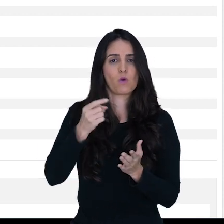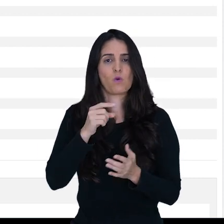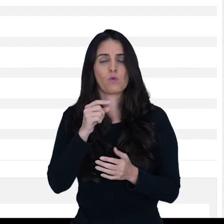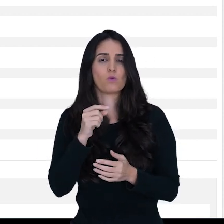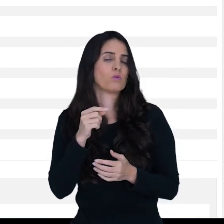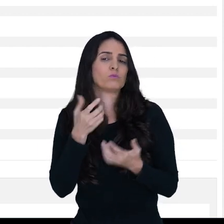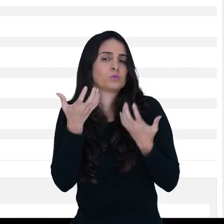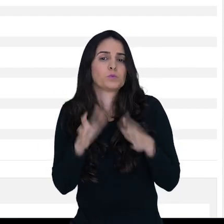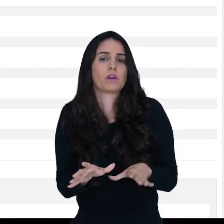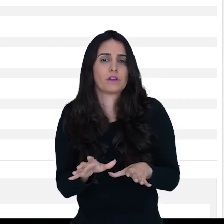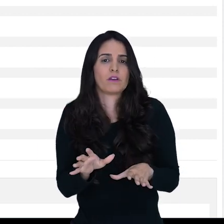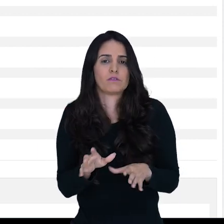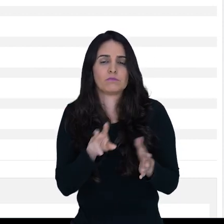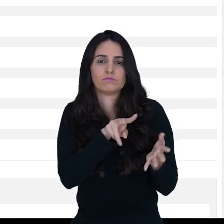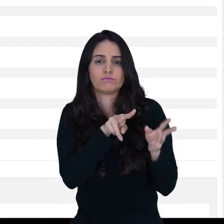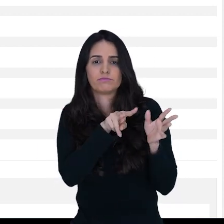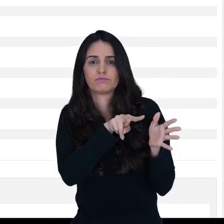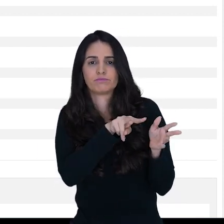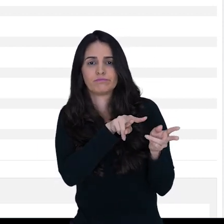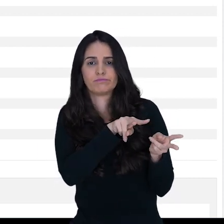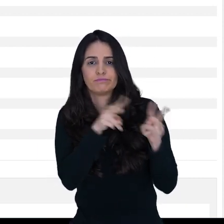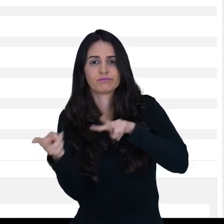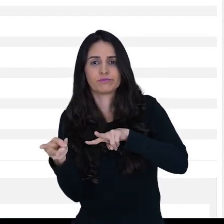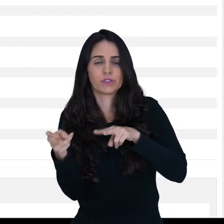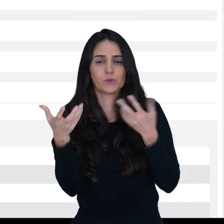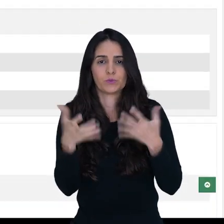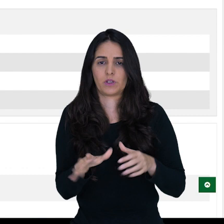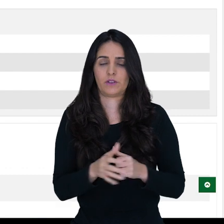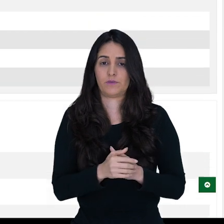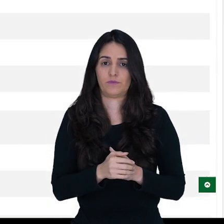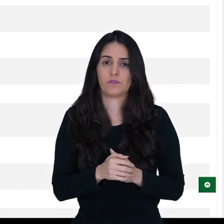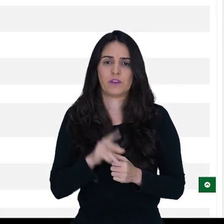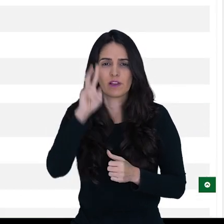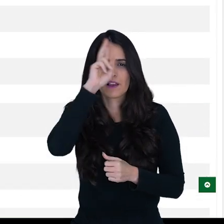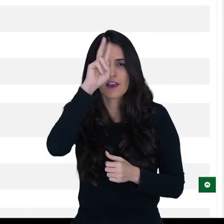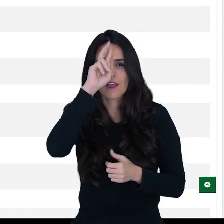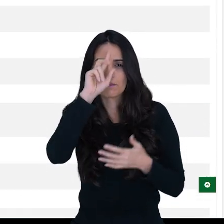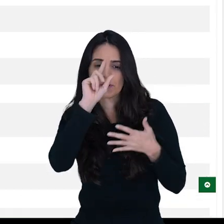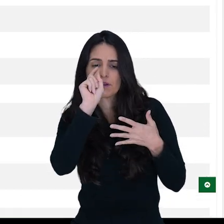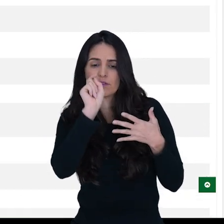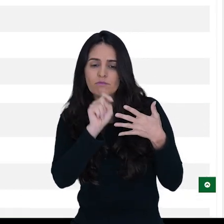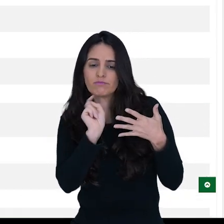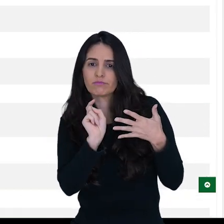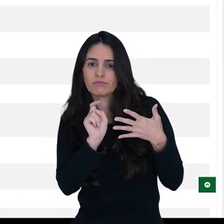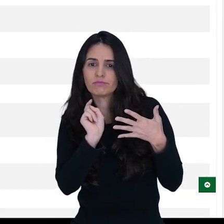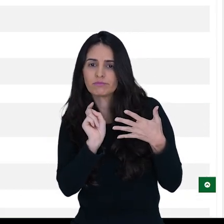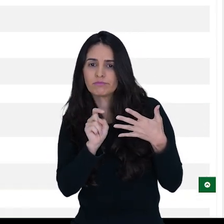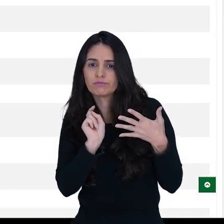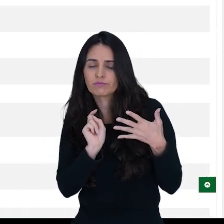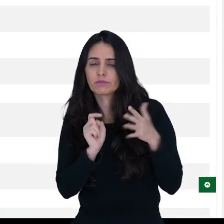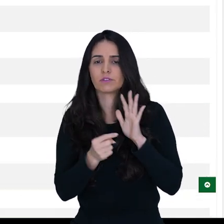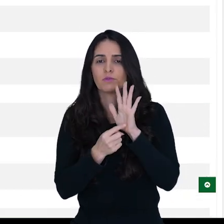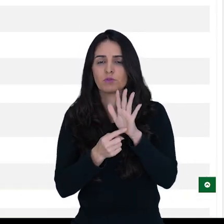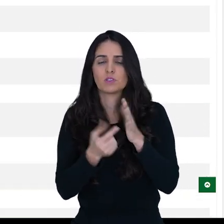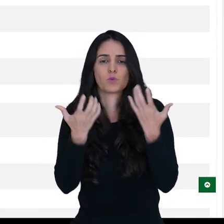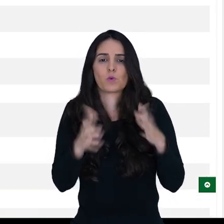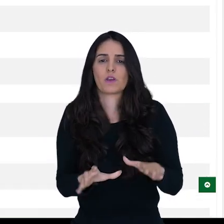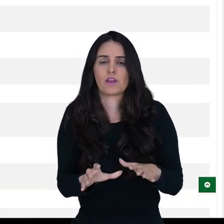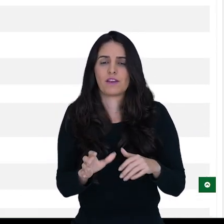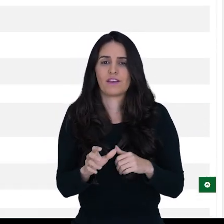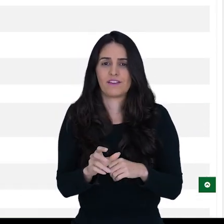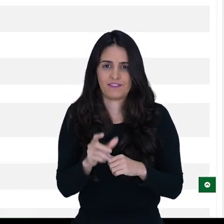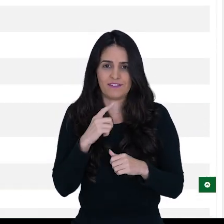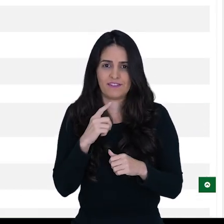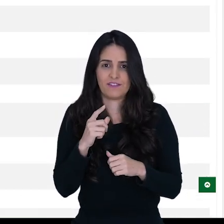e revisão ou seja não será importado se você tivesse desmarcado algum conteúdo aqui como a gente desmarcou ali